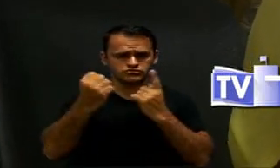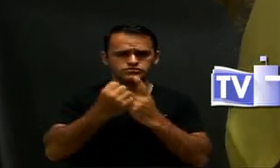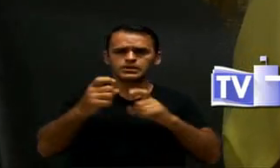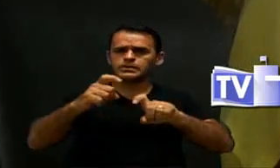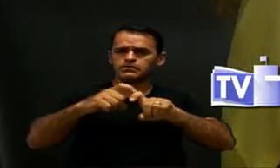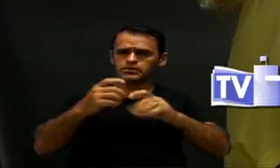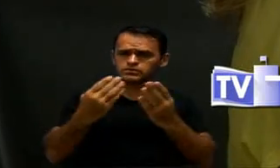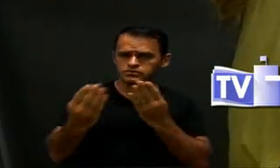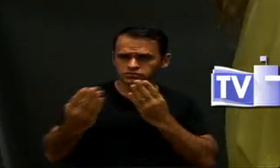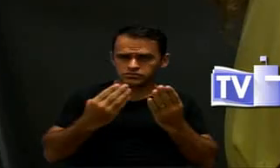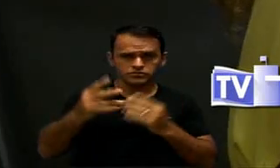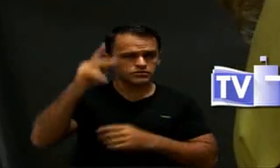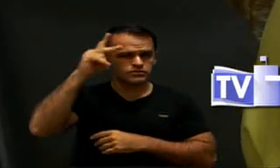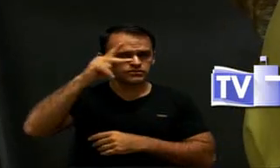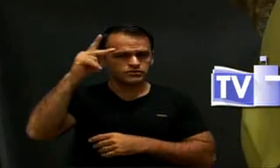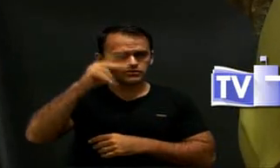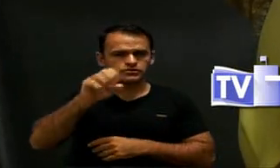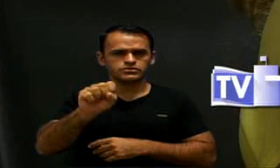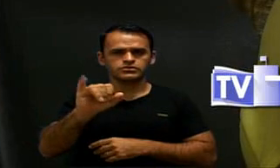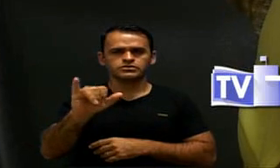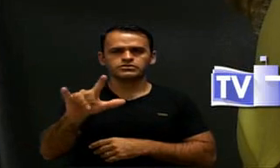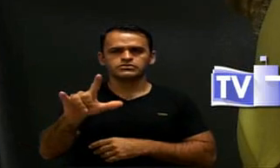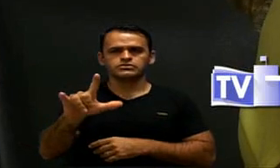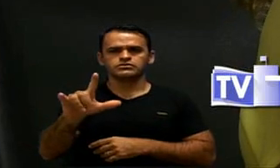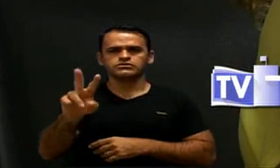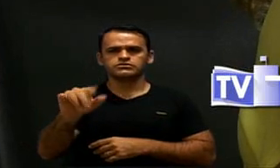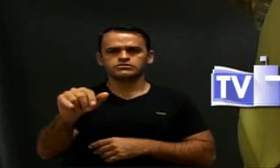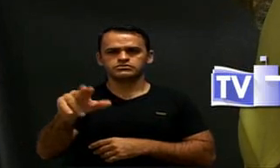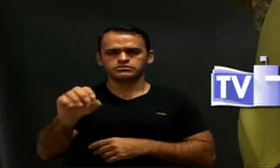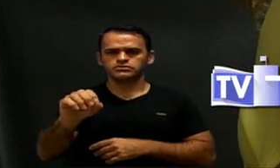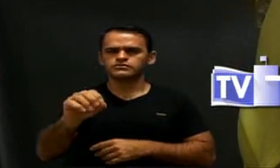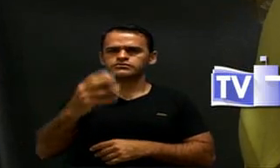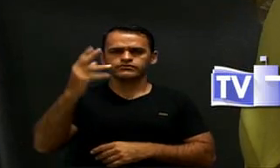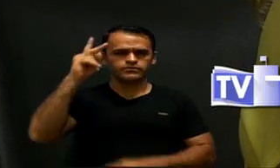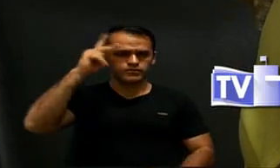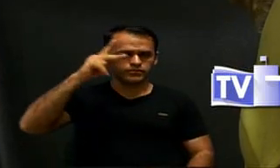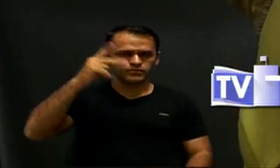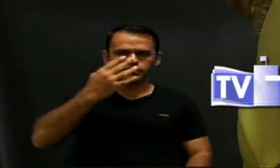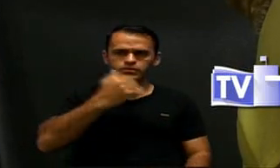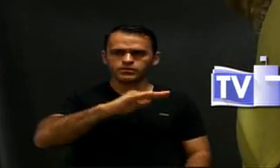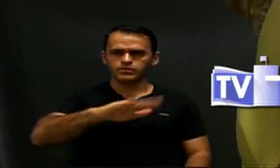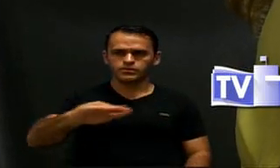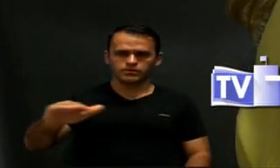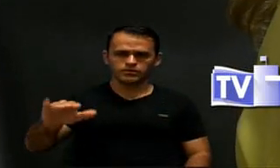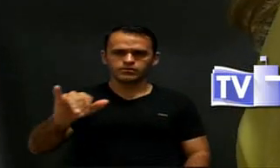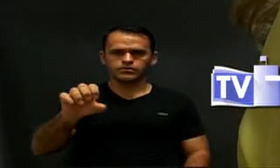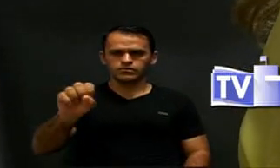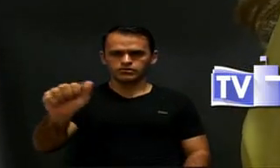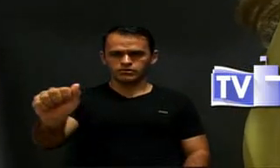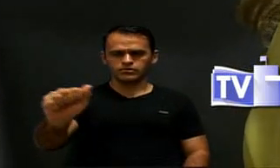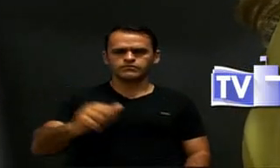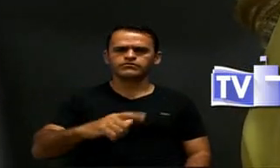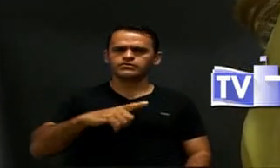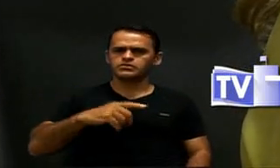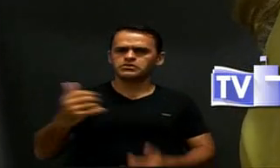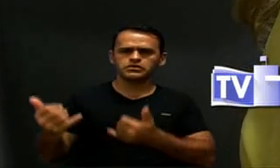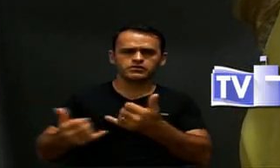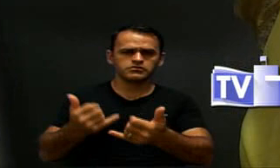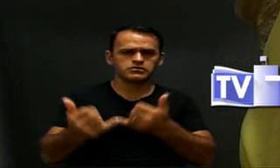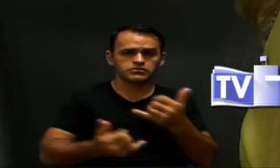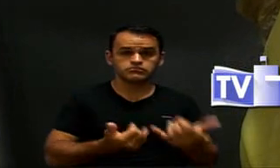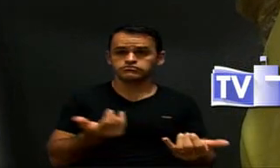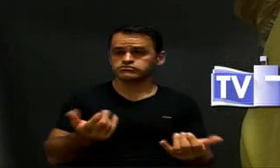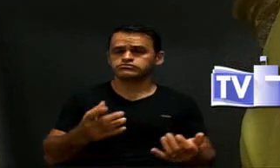psicóloga Silvana, que está aqui, a psicóloga infantil, a Isa, nós temos recreacionista, nós